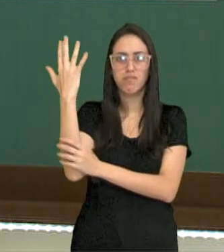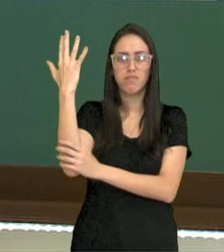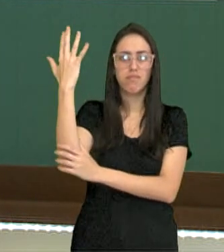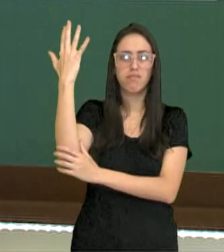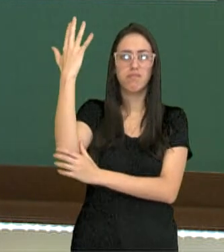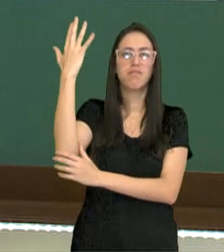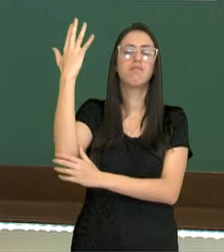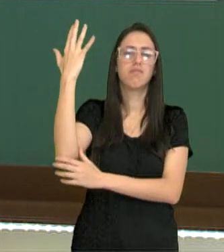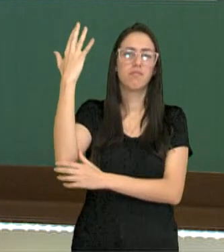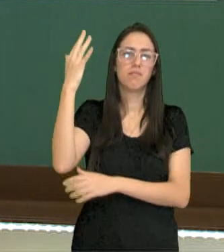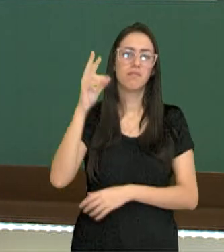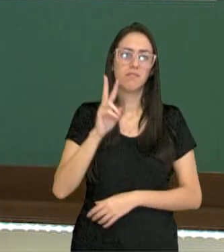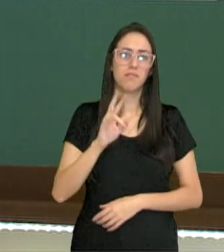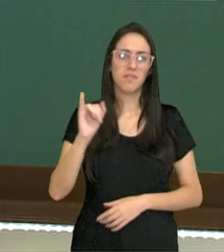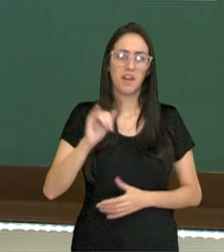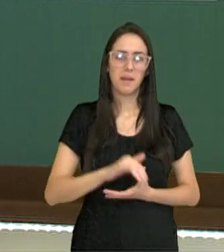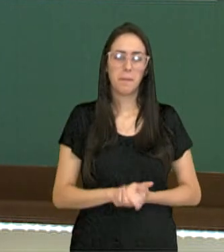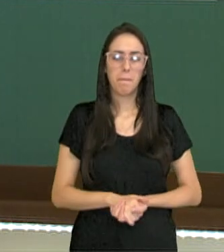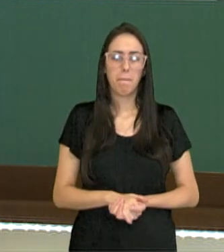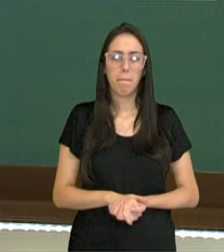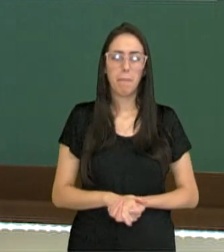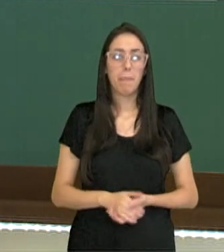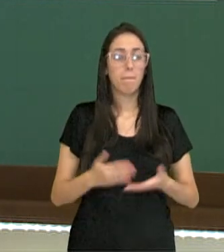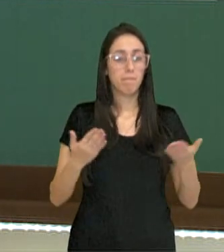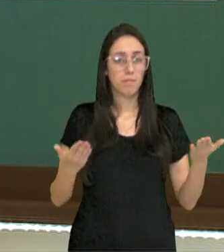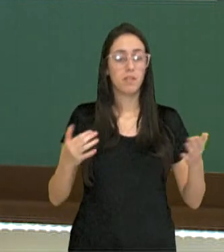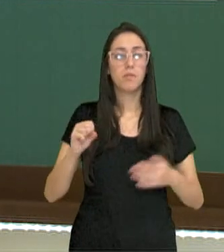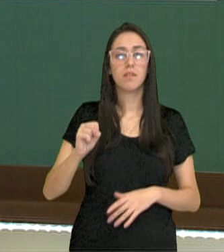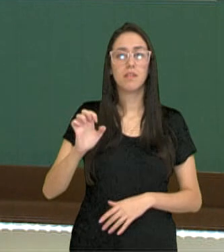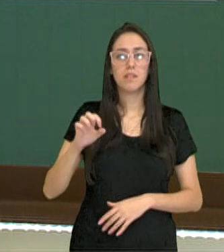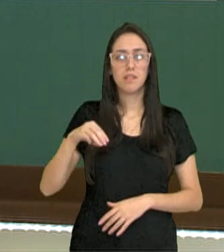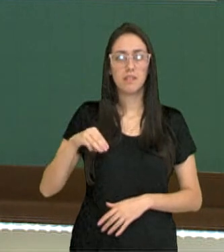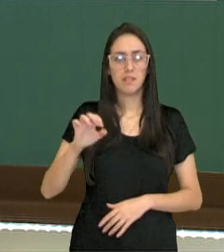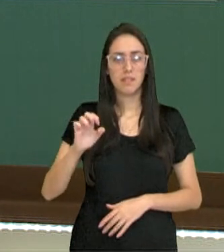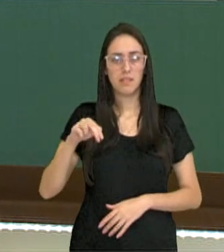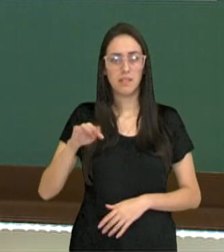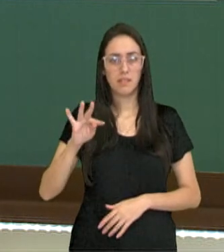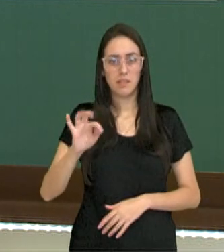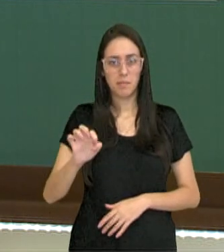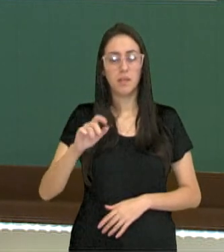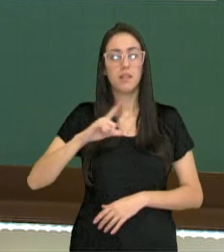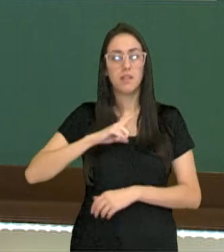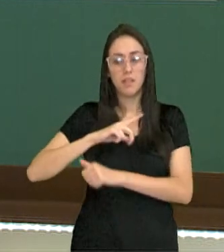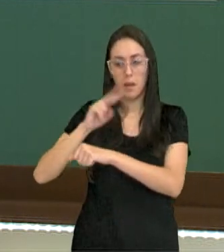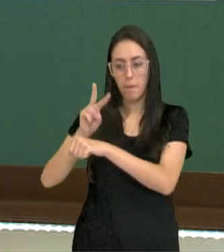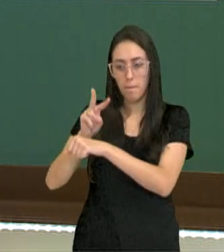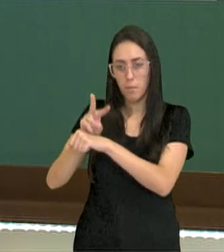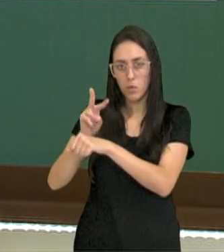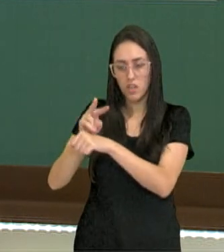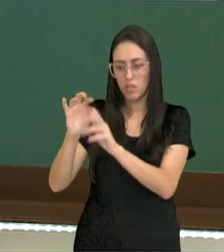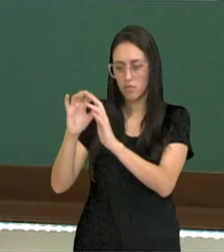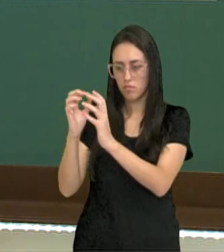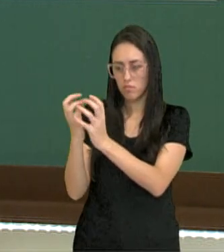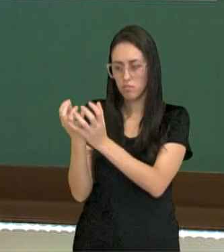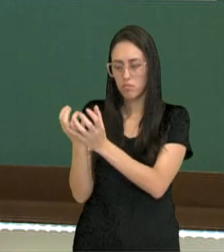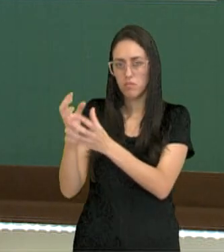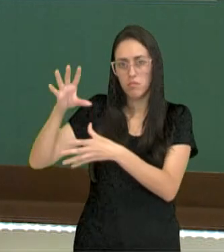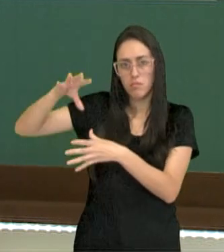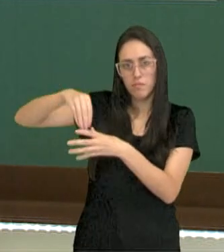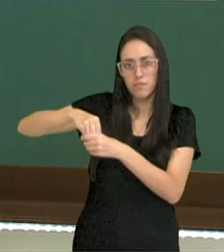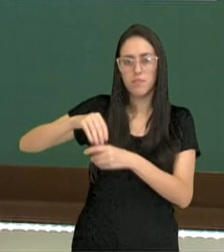formar as primeiras partes dessa planta. Então, a semente vai proteger, vai abrigar no interior dela, vai ter o